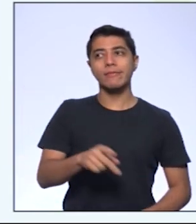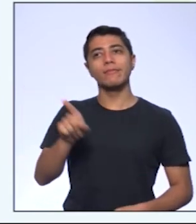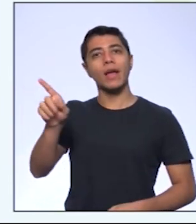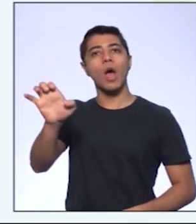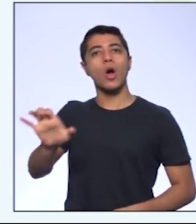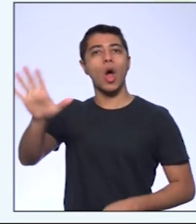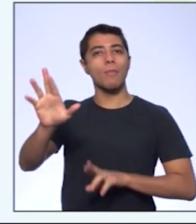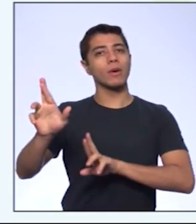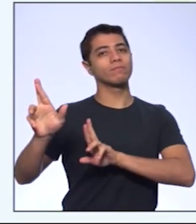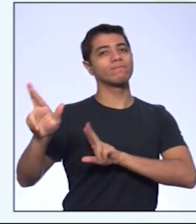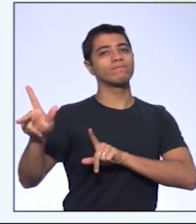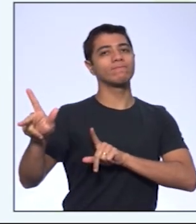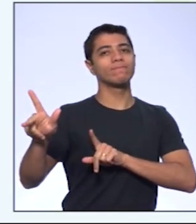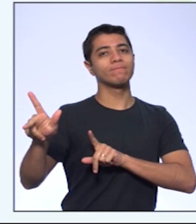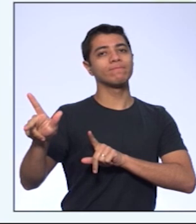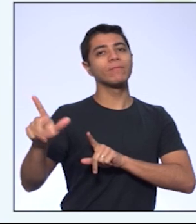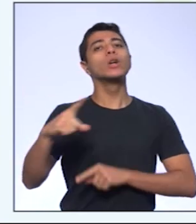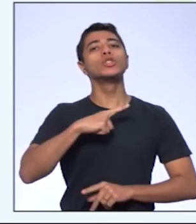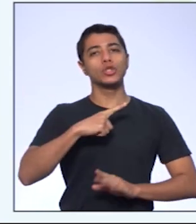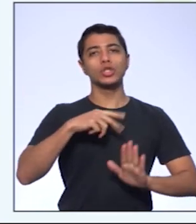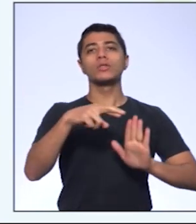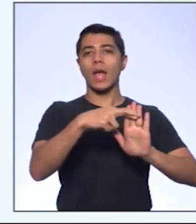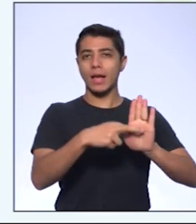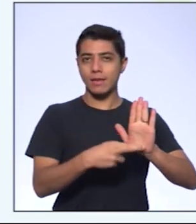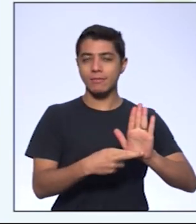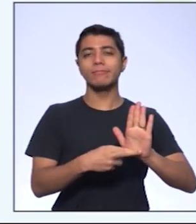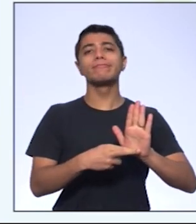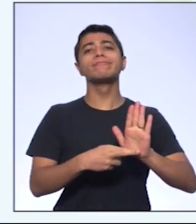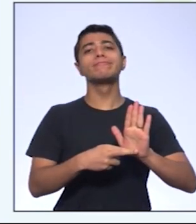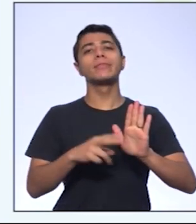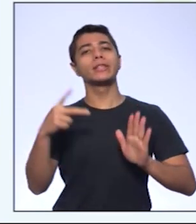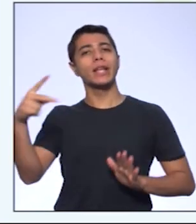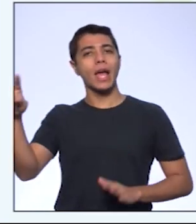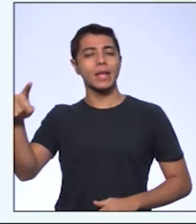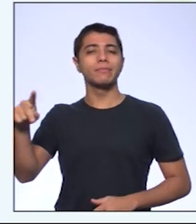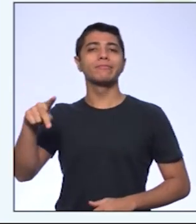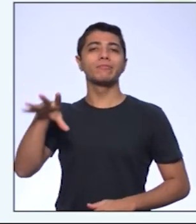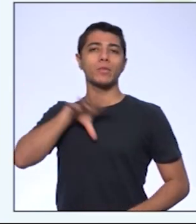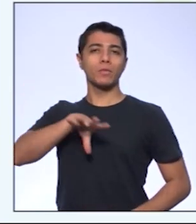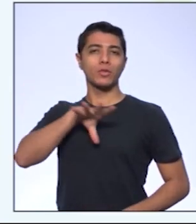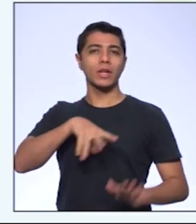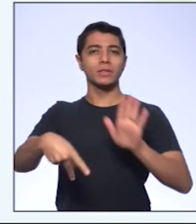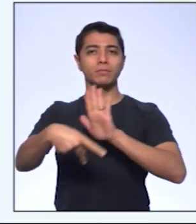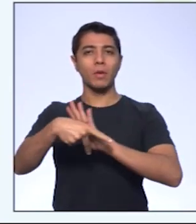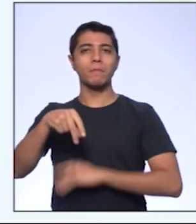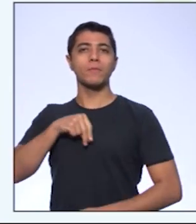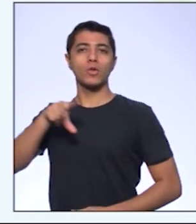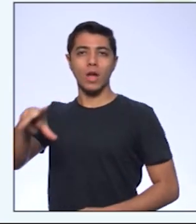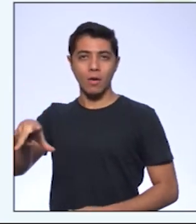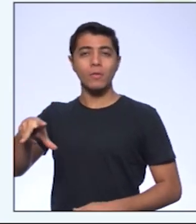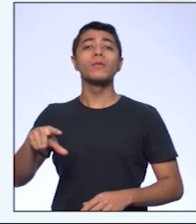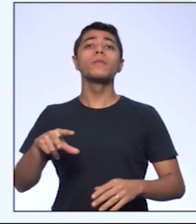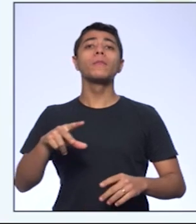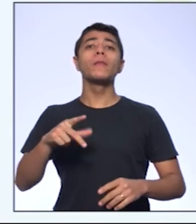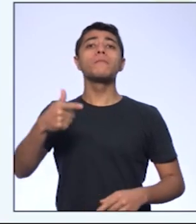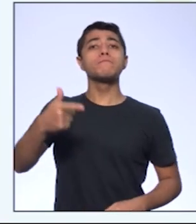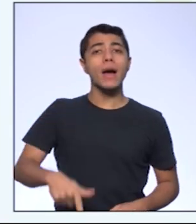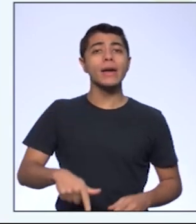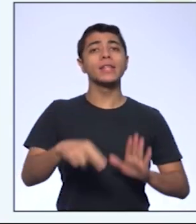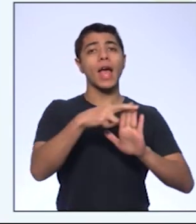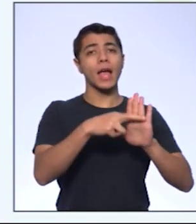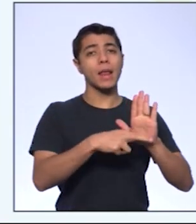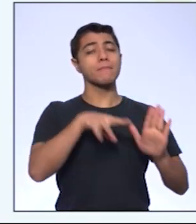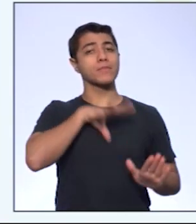que se opõe não só nas normas do português de Portugal, às normas do português brasileiro, mas também às chamadas normas